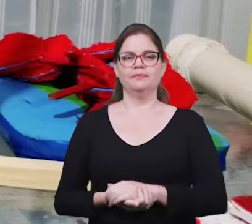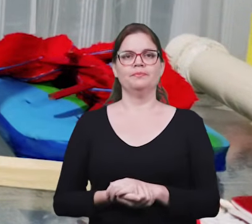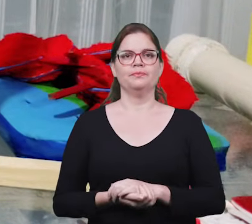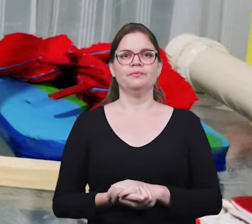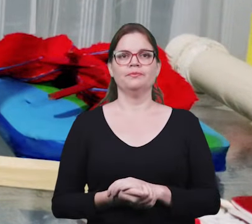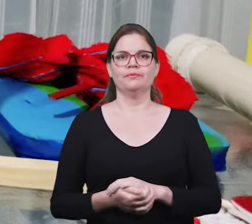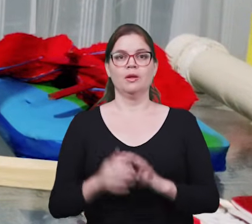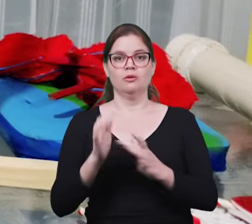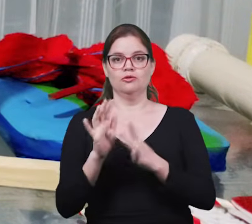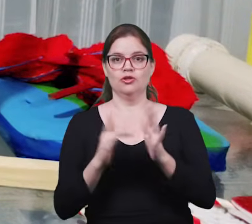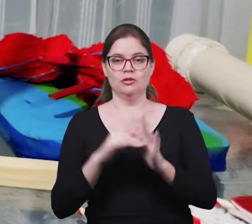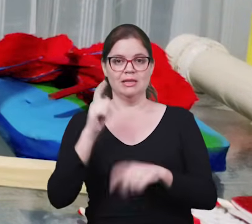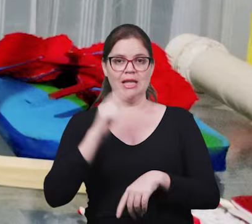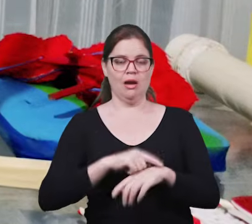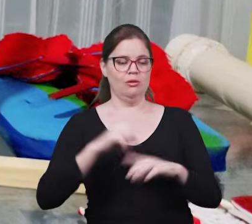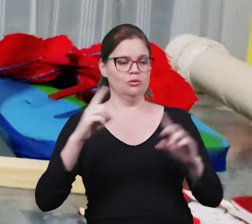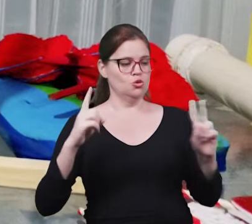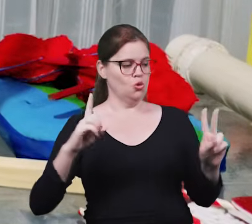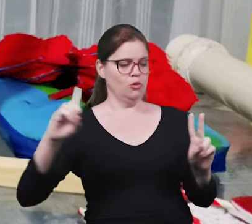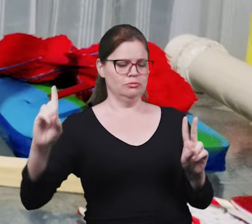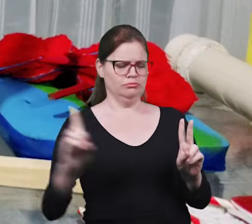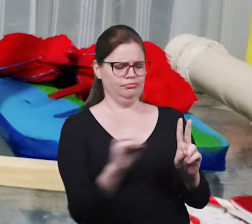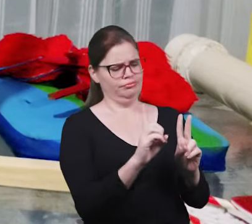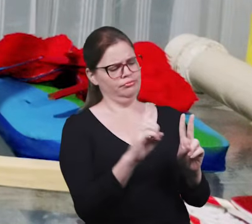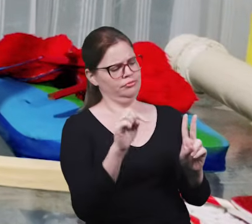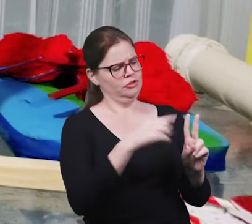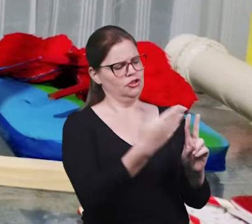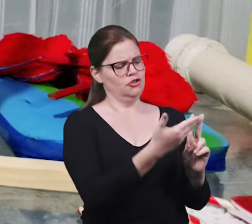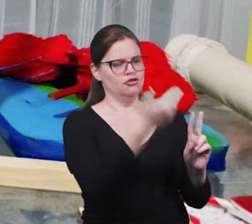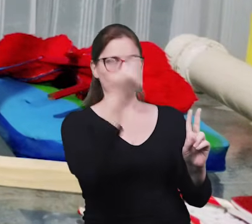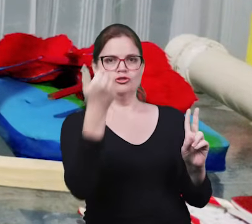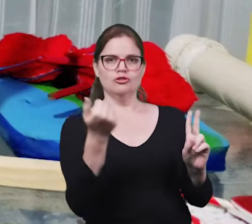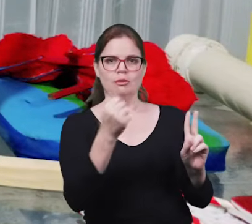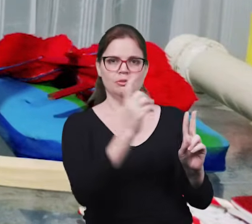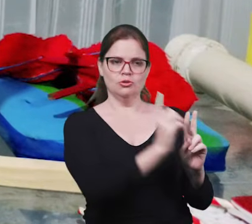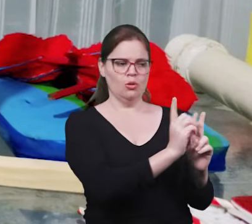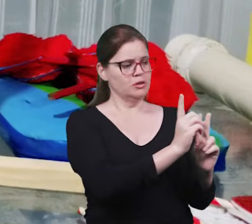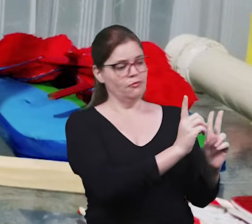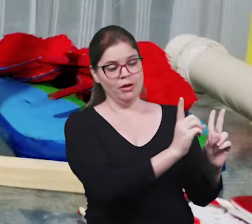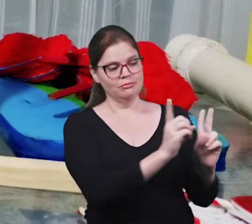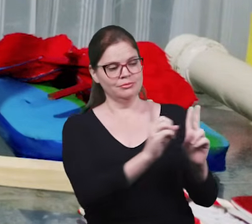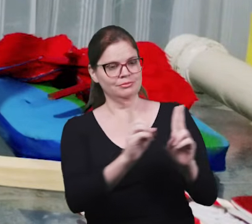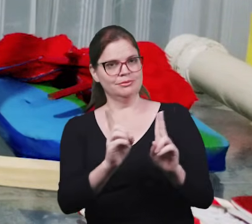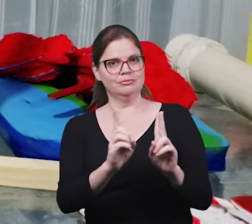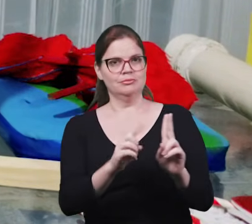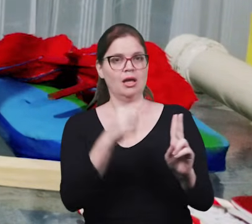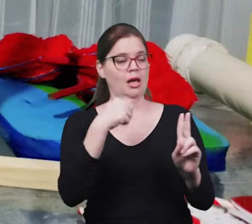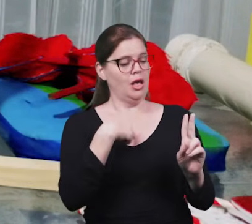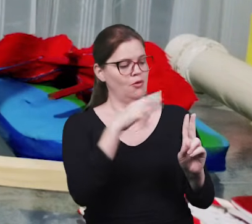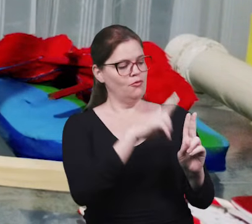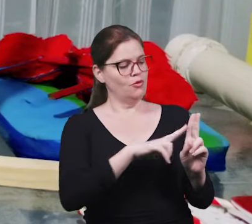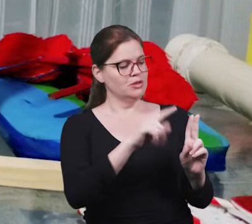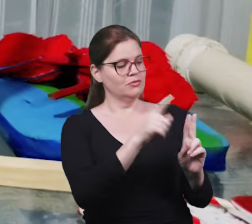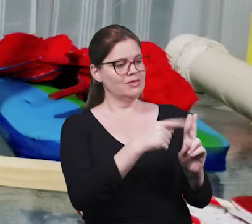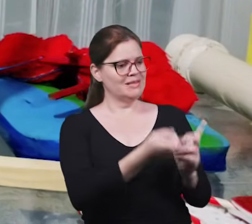o Senhor Jesus os encontra, o Senhor os chama, olha, vou fazer de vocês